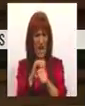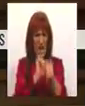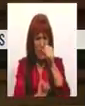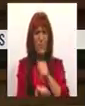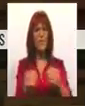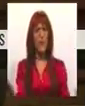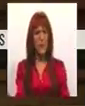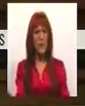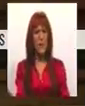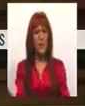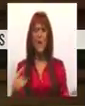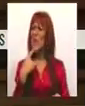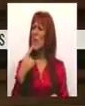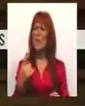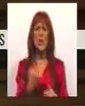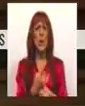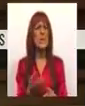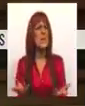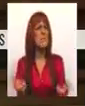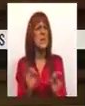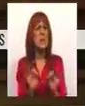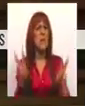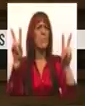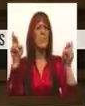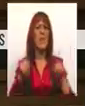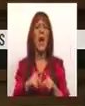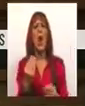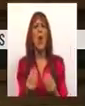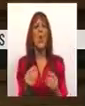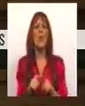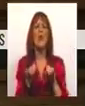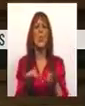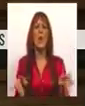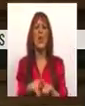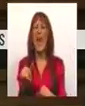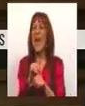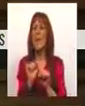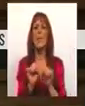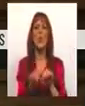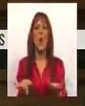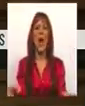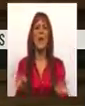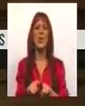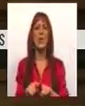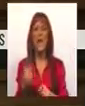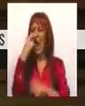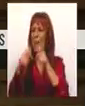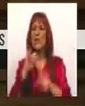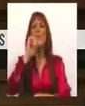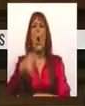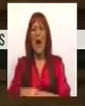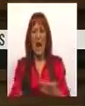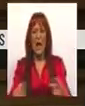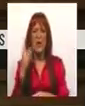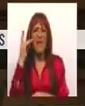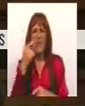ilha, afirmações do tipo: é o paraíso do cancro, é a ilha do cancro, as pessoas